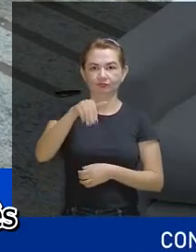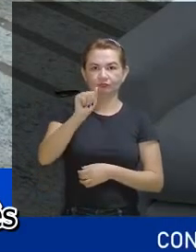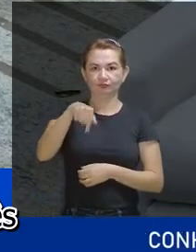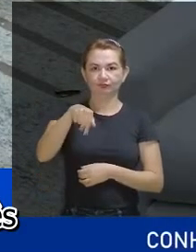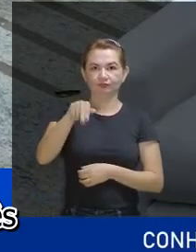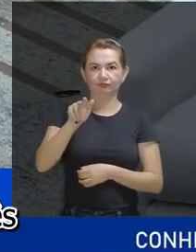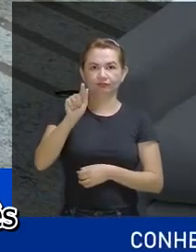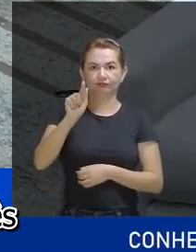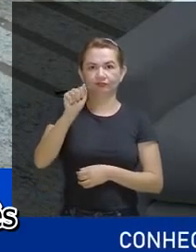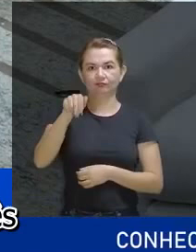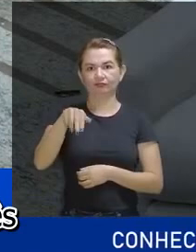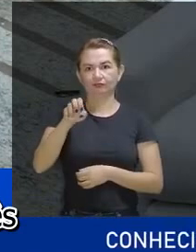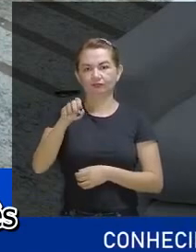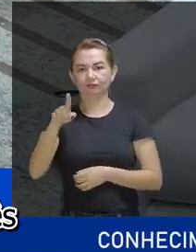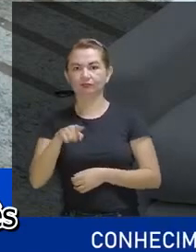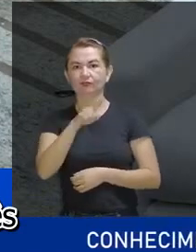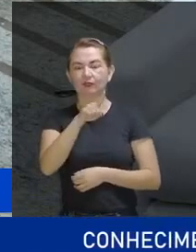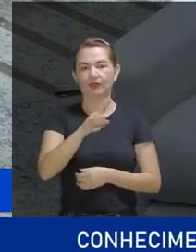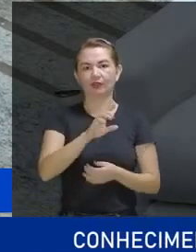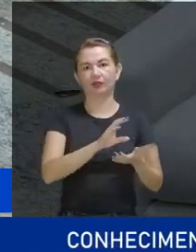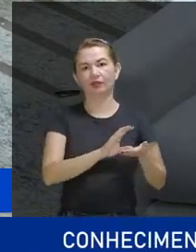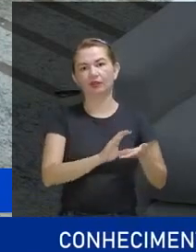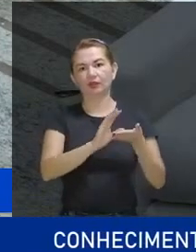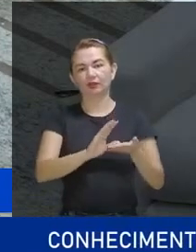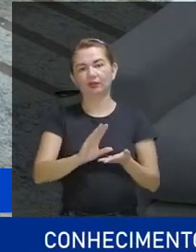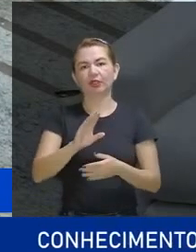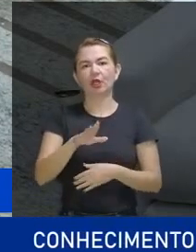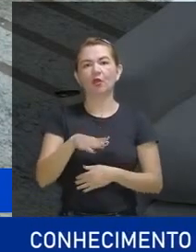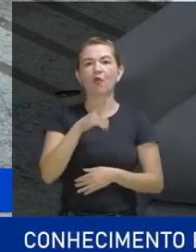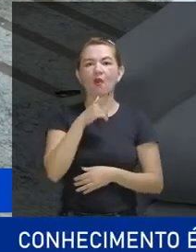na APA do Curiaú, eu fiz uma canção.